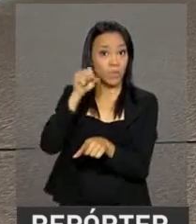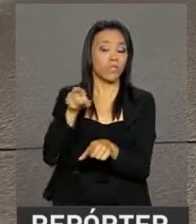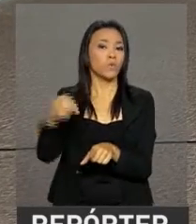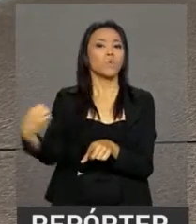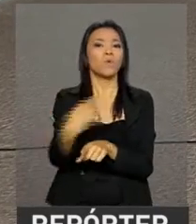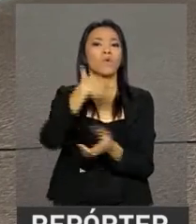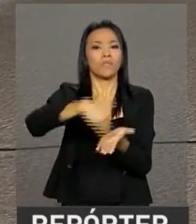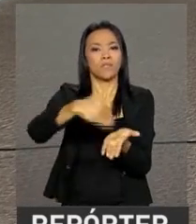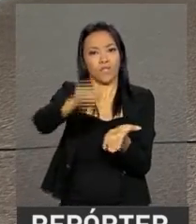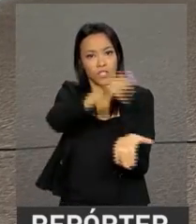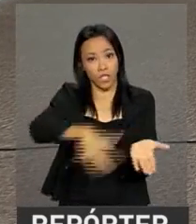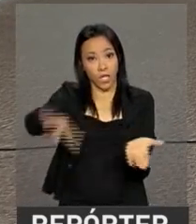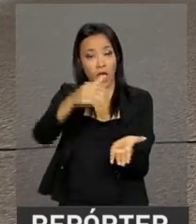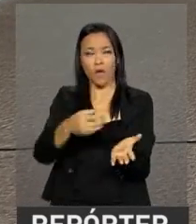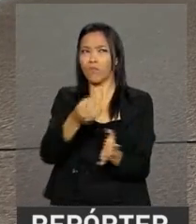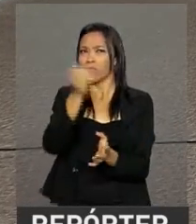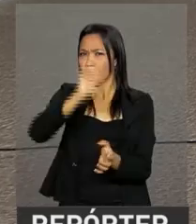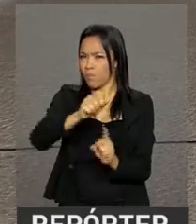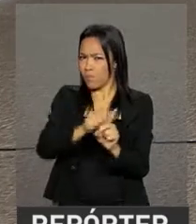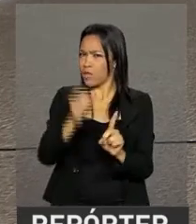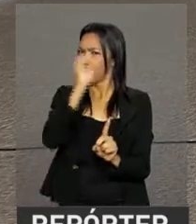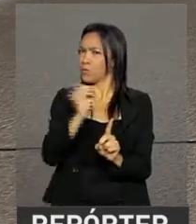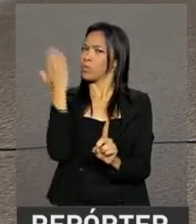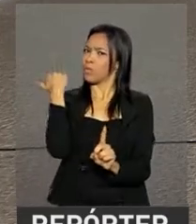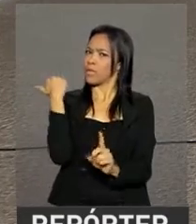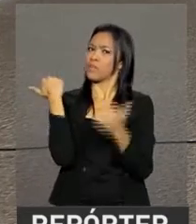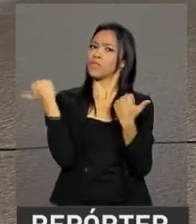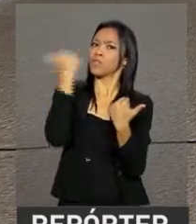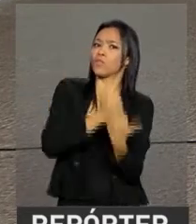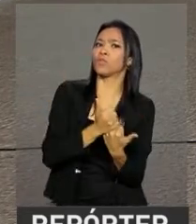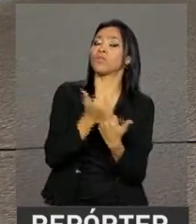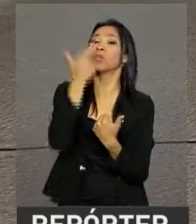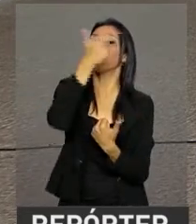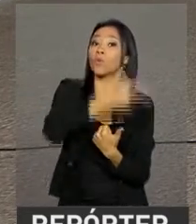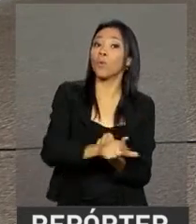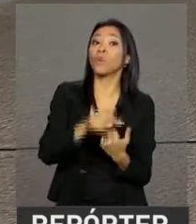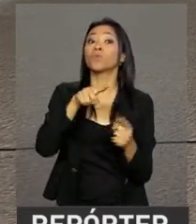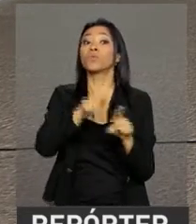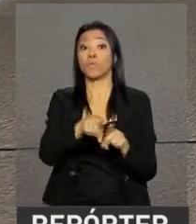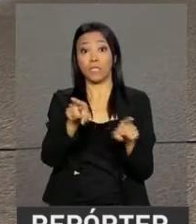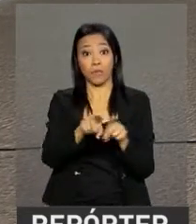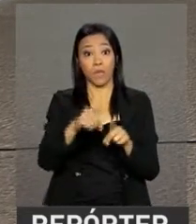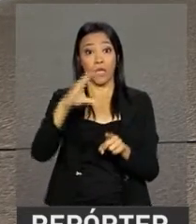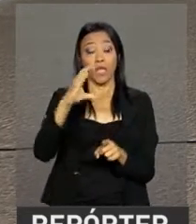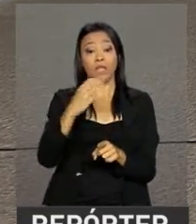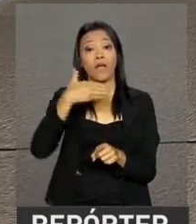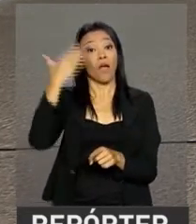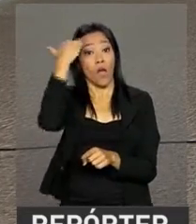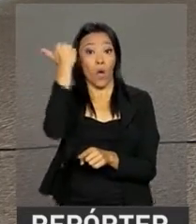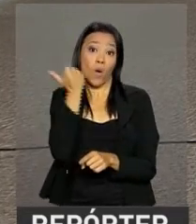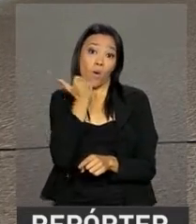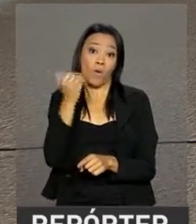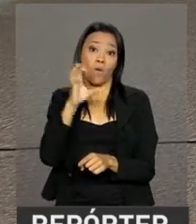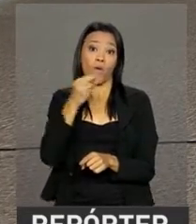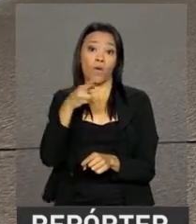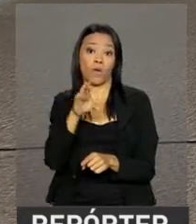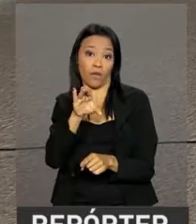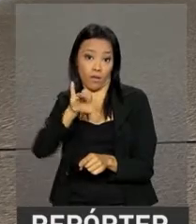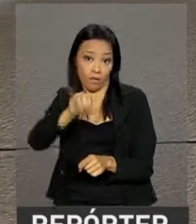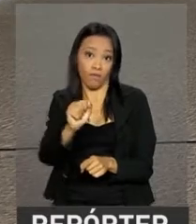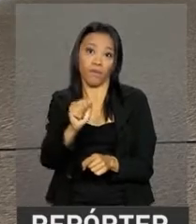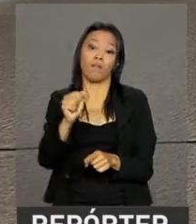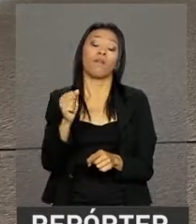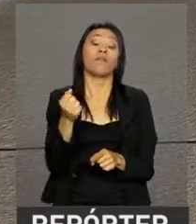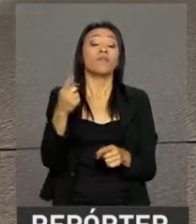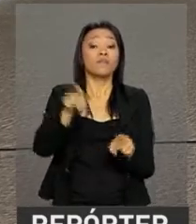novo secretário-geral em outubro do ano passado para substituir o coreano Ban Ki-moon, que ficou até dezembro de 2016. Ele deve